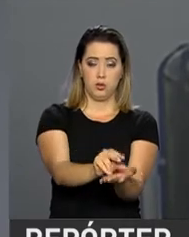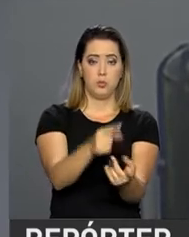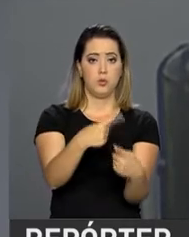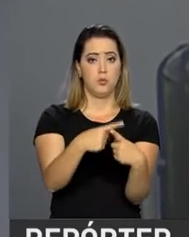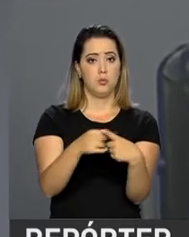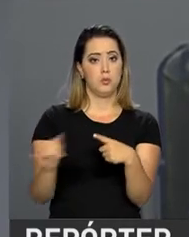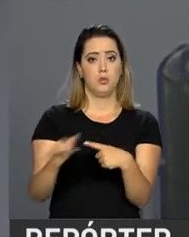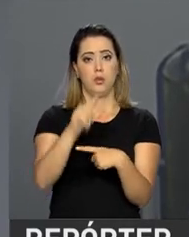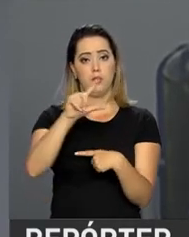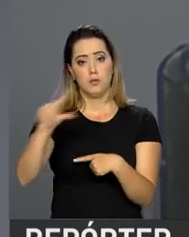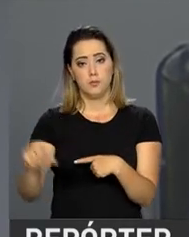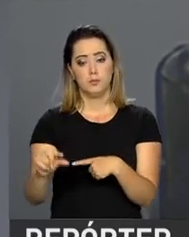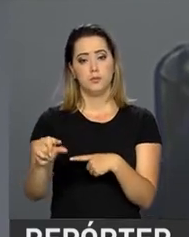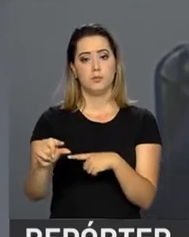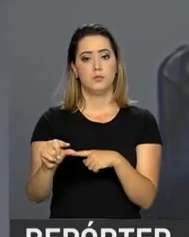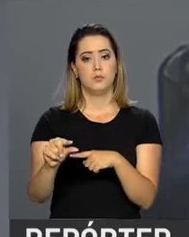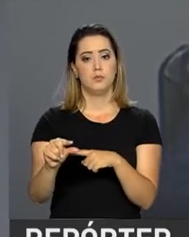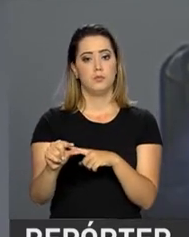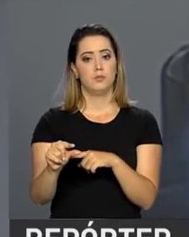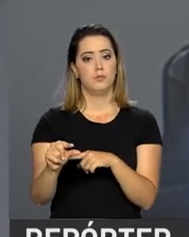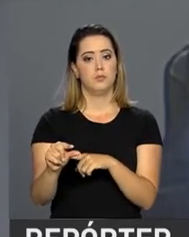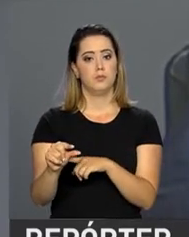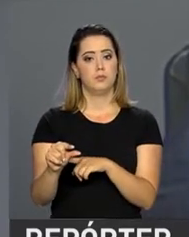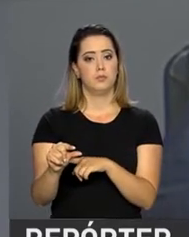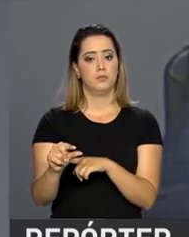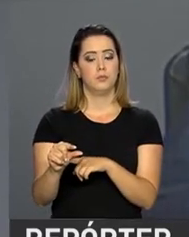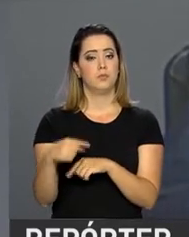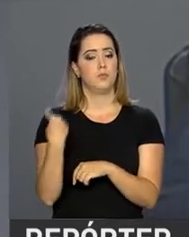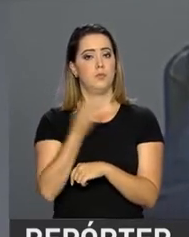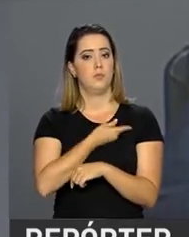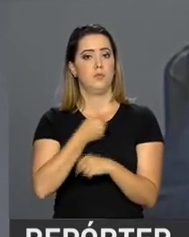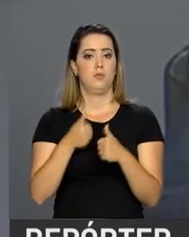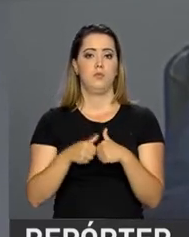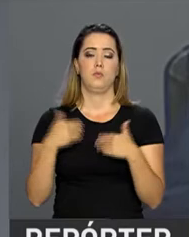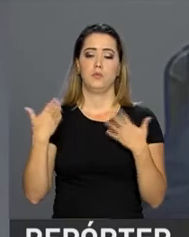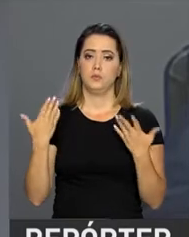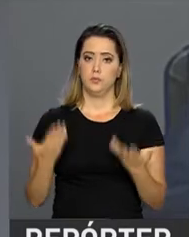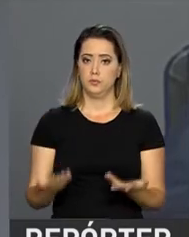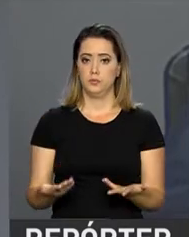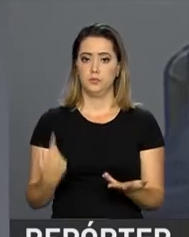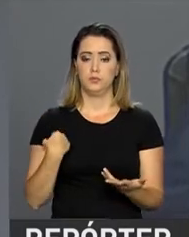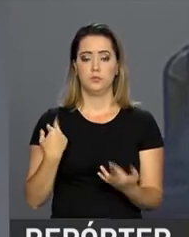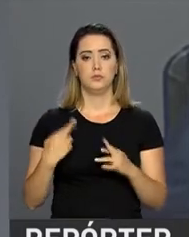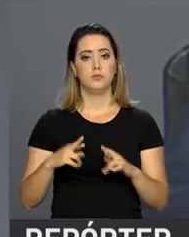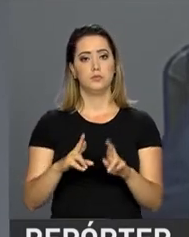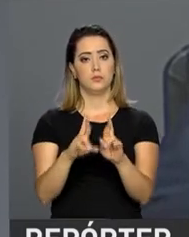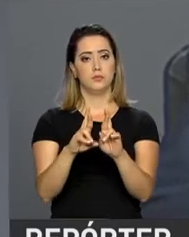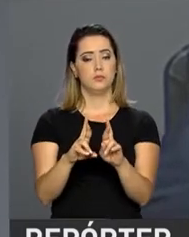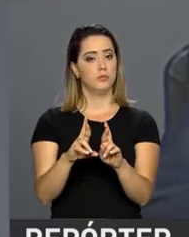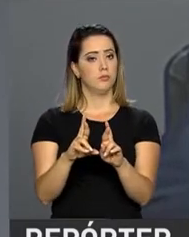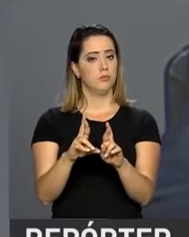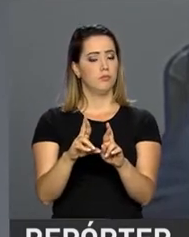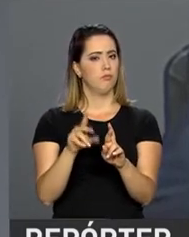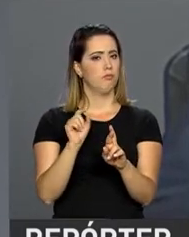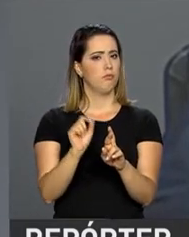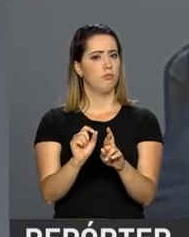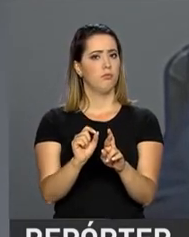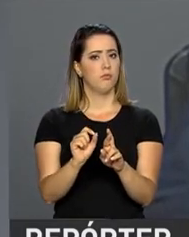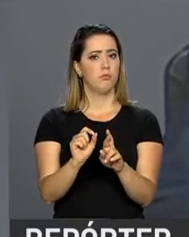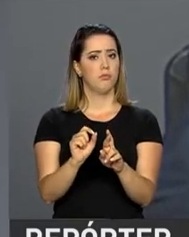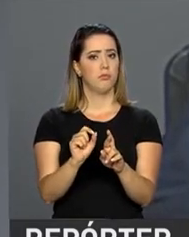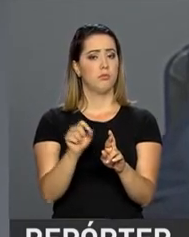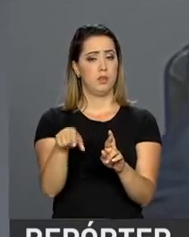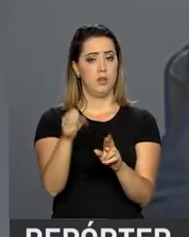inflação menor, nós estamos então esperando em